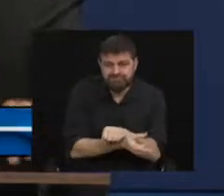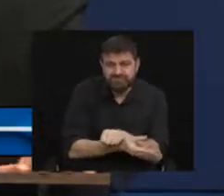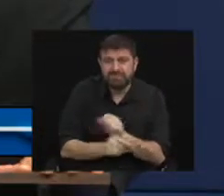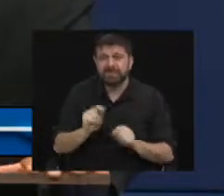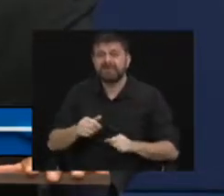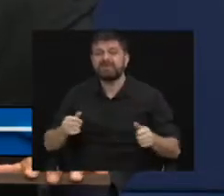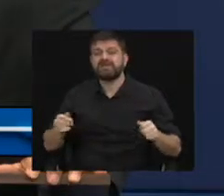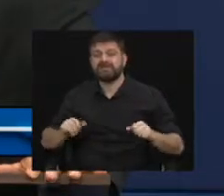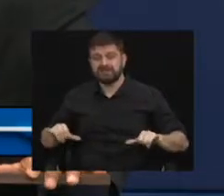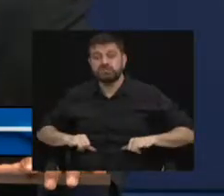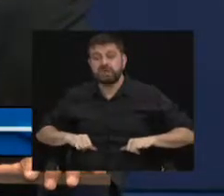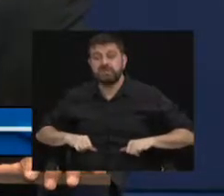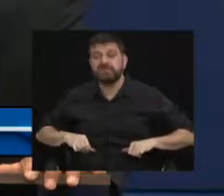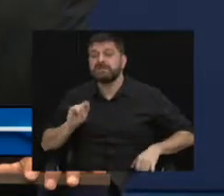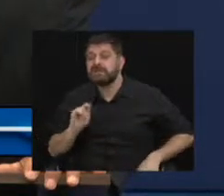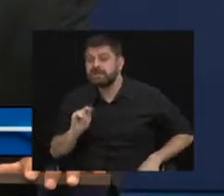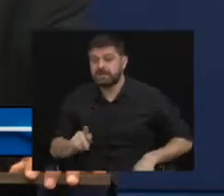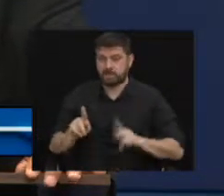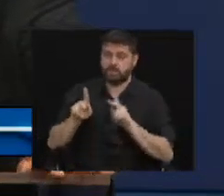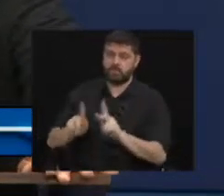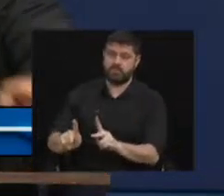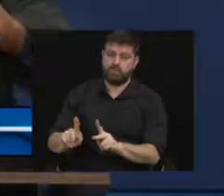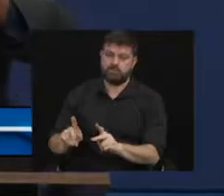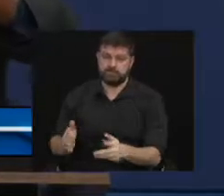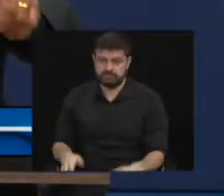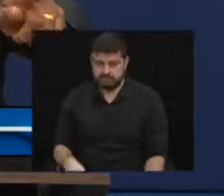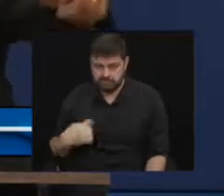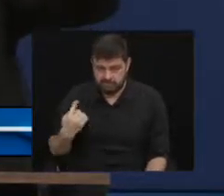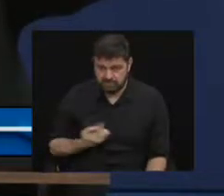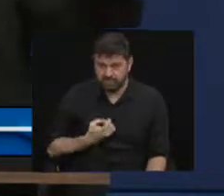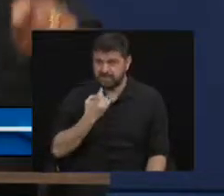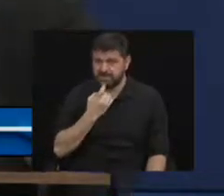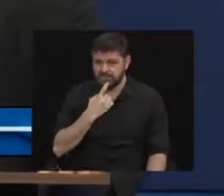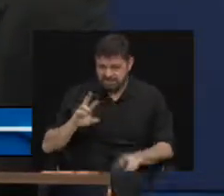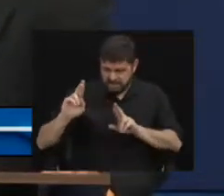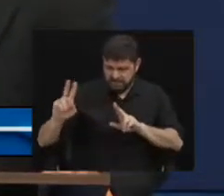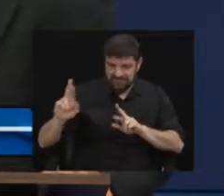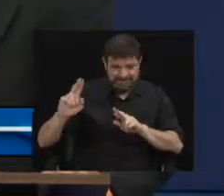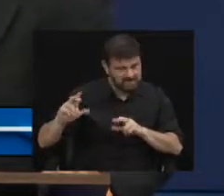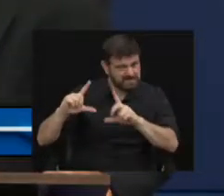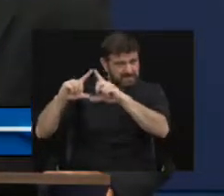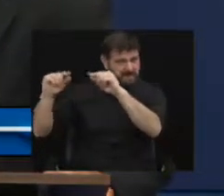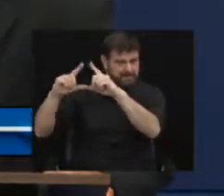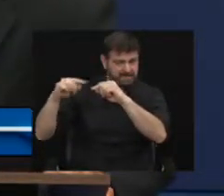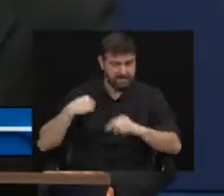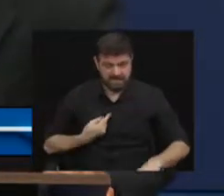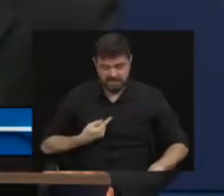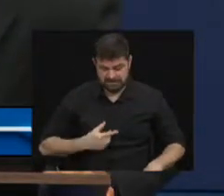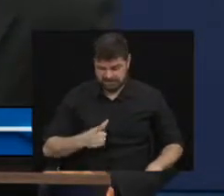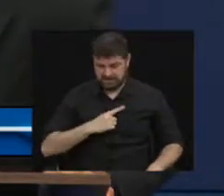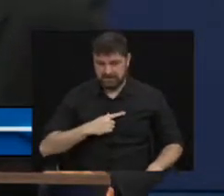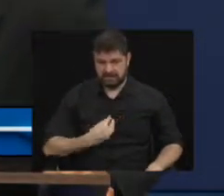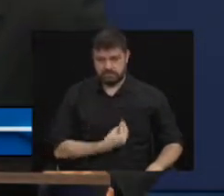a falta de uma política que pudesse ser sustentável para o nosso país. Esse povo brasileiro é o primeiro que está sofrendo, é